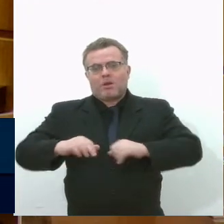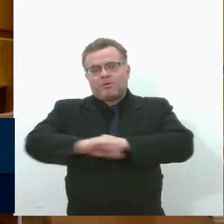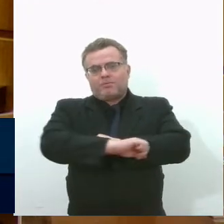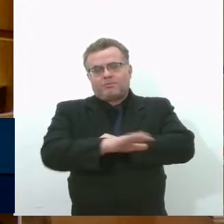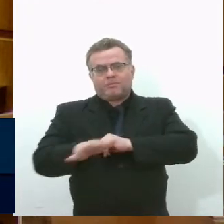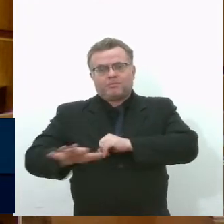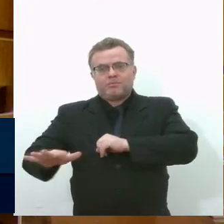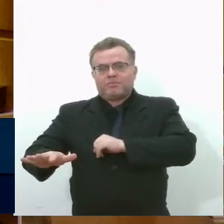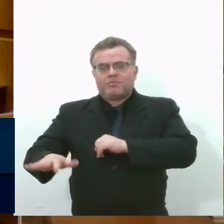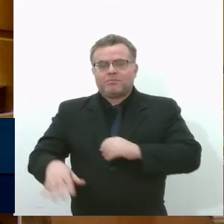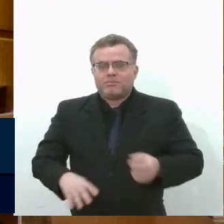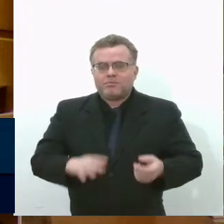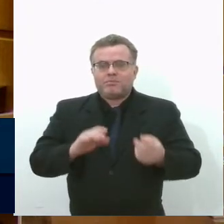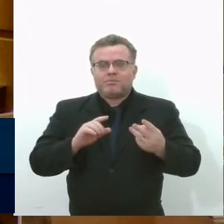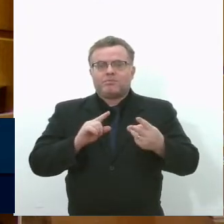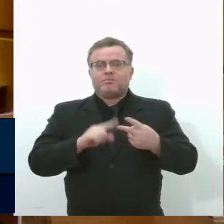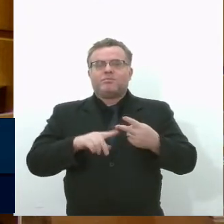Marivã,